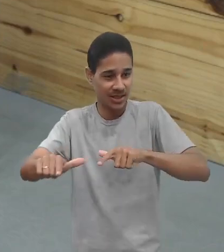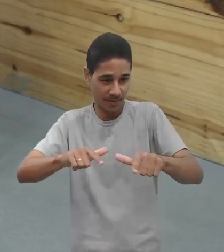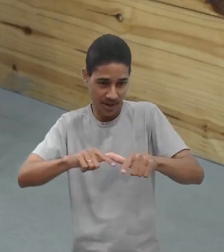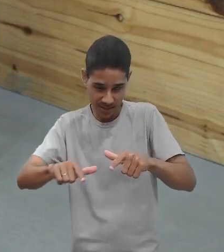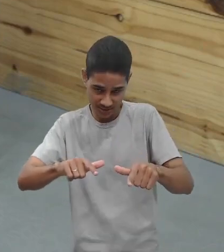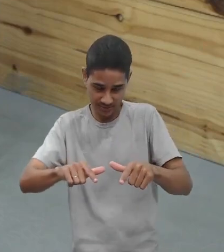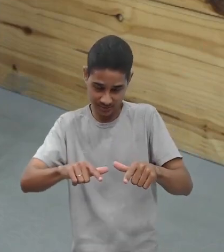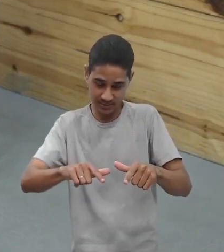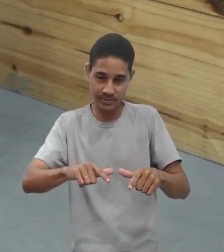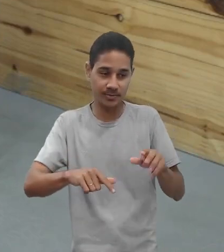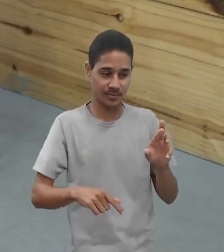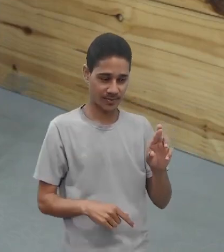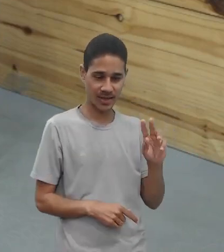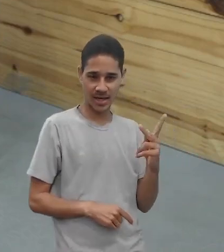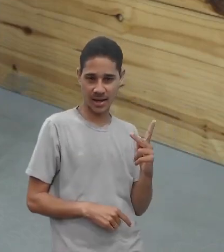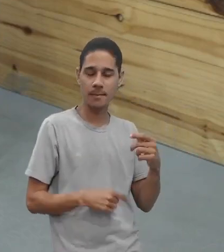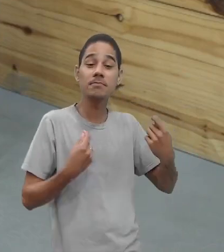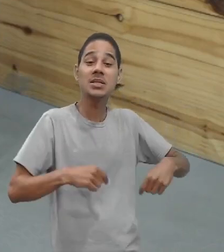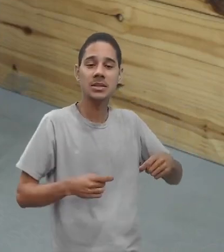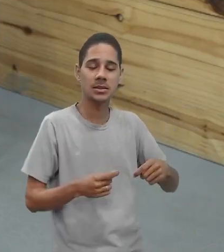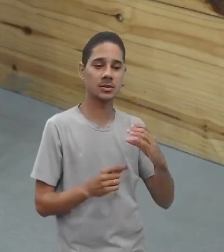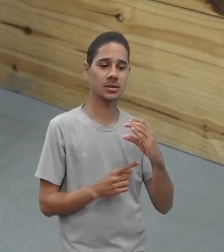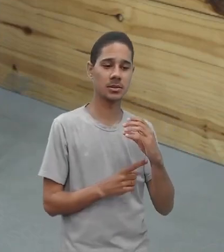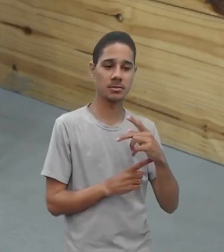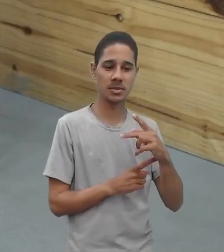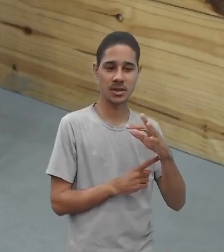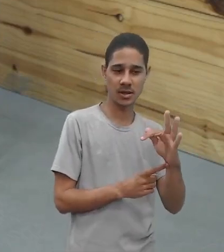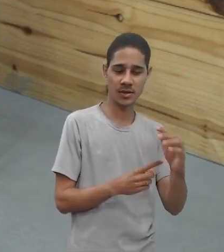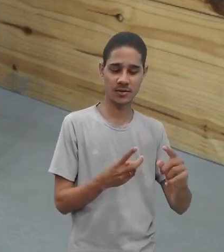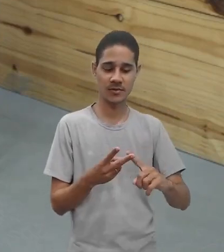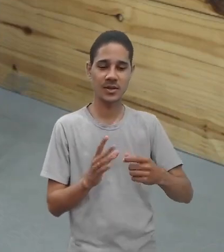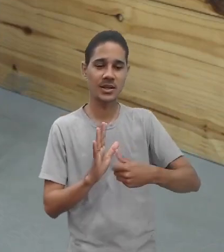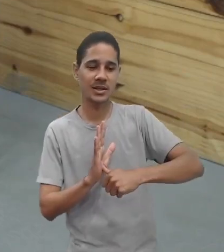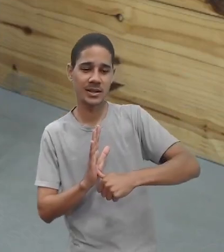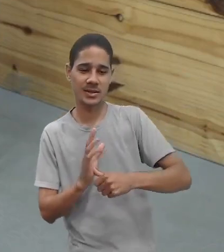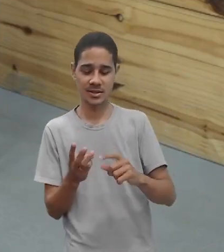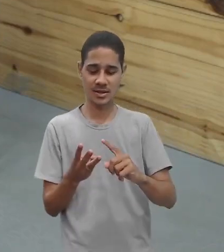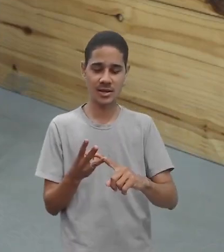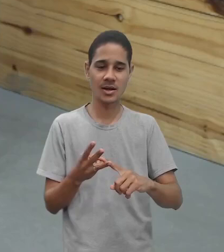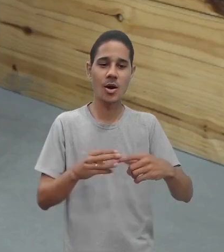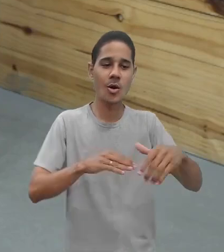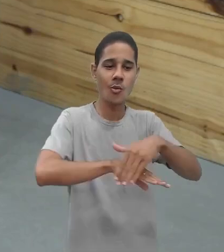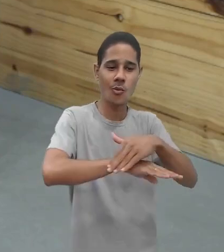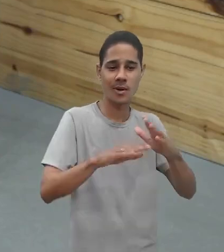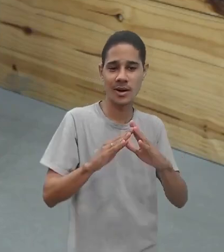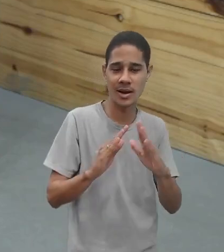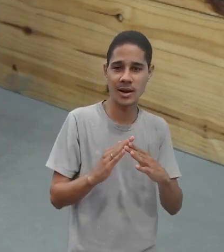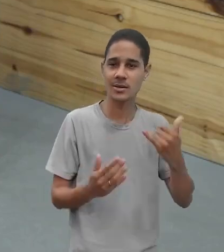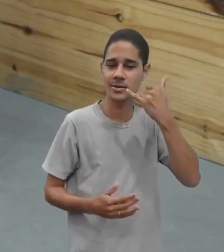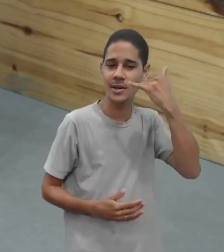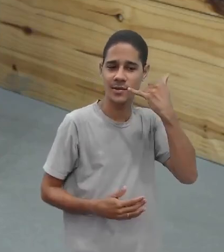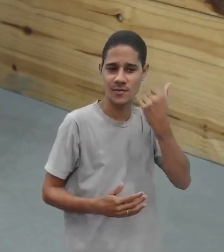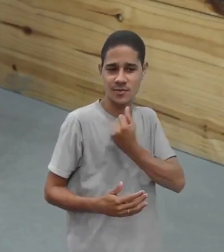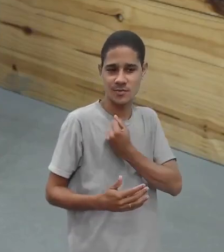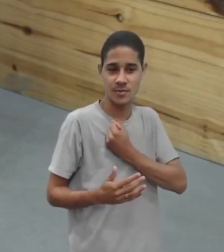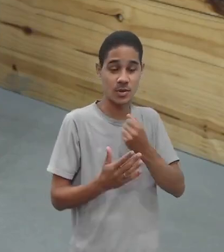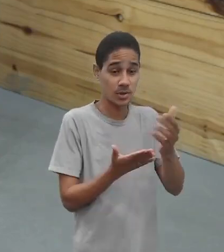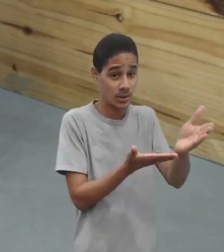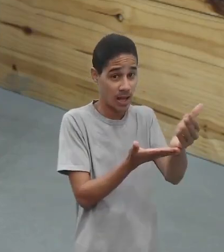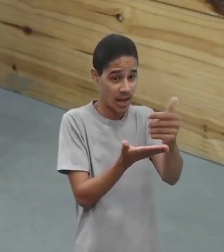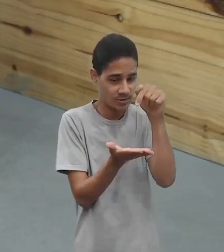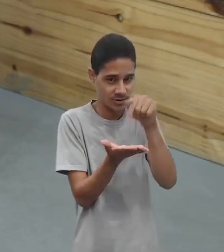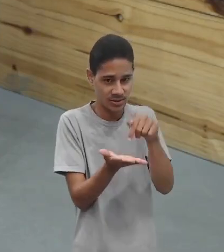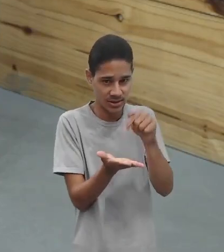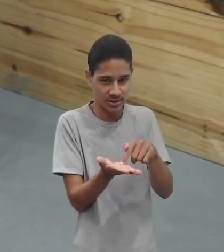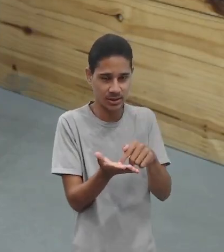de CPF, identidade, endereço, telefone, dados sensíveis,